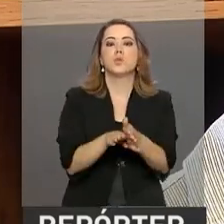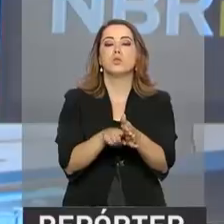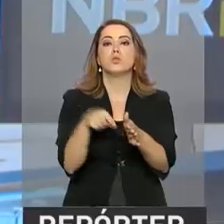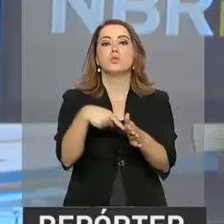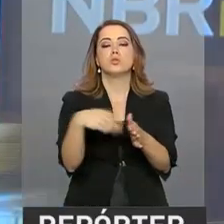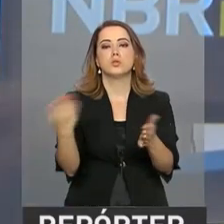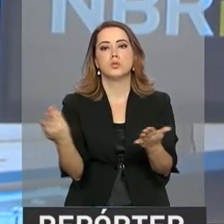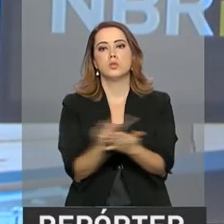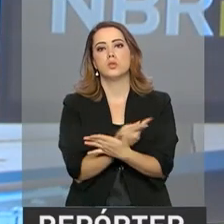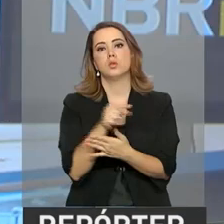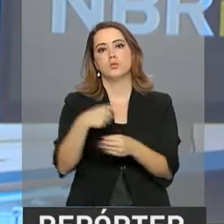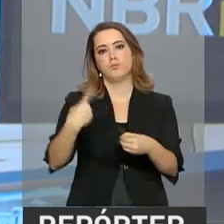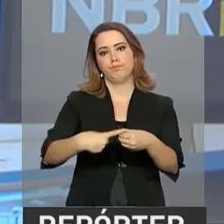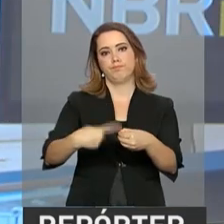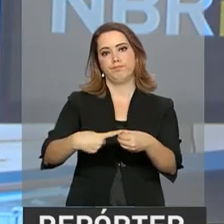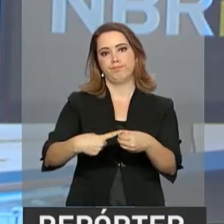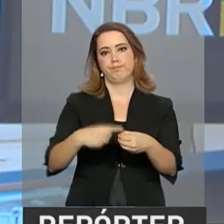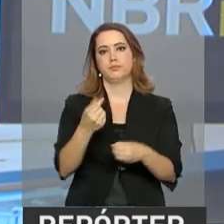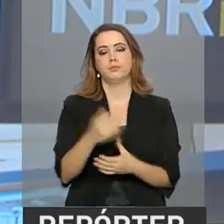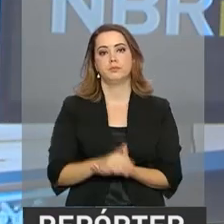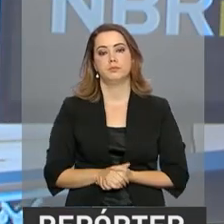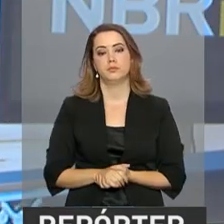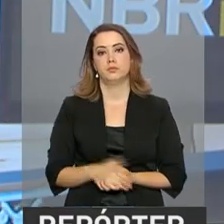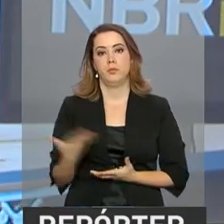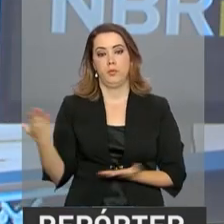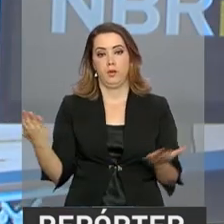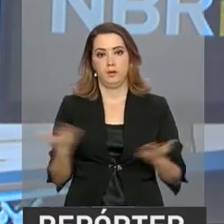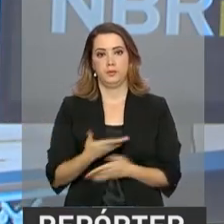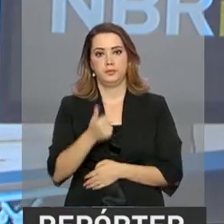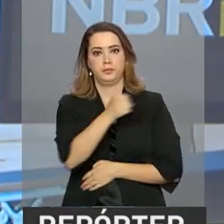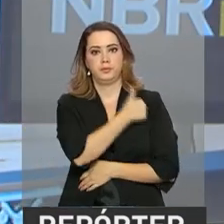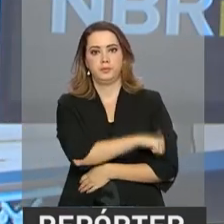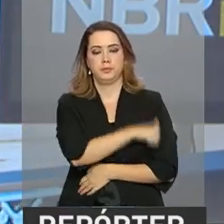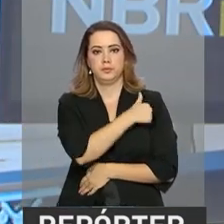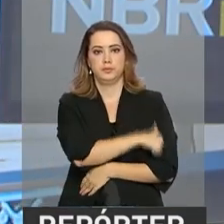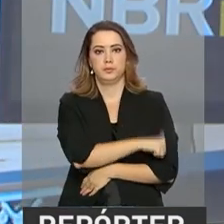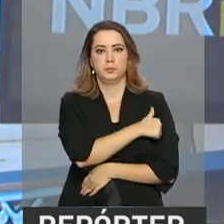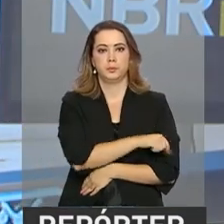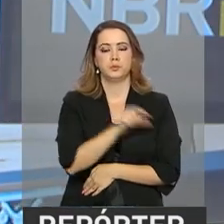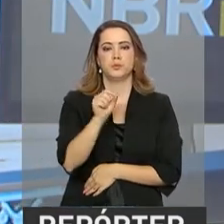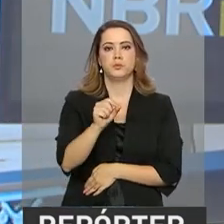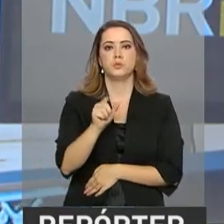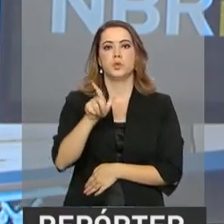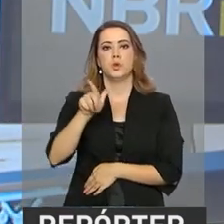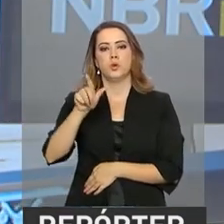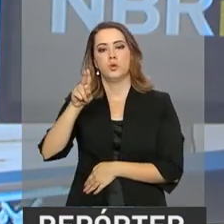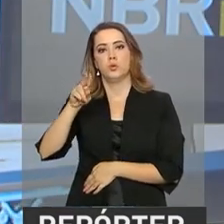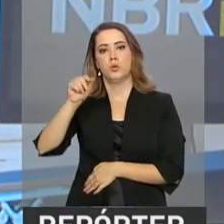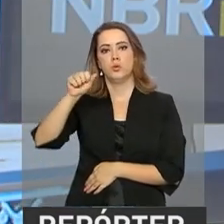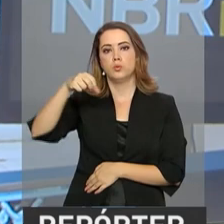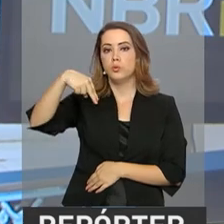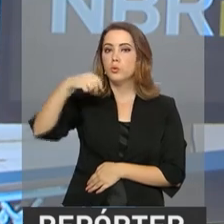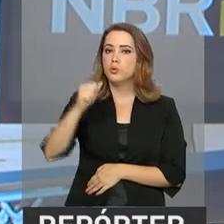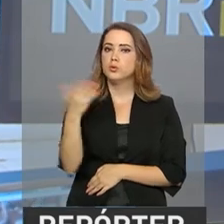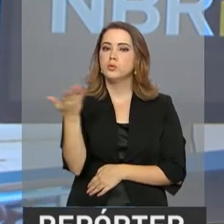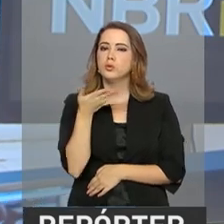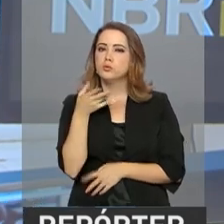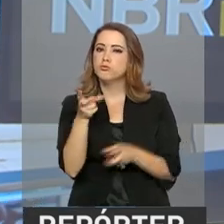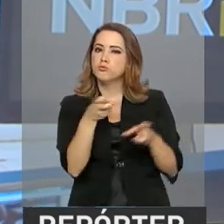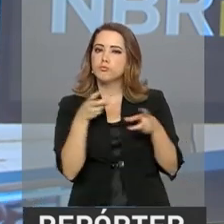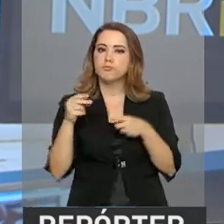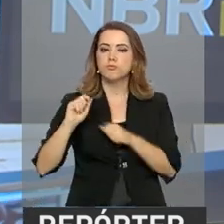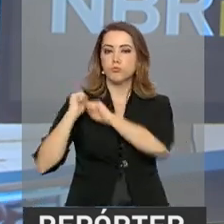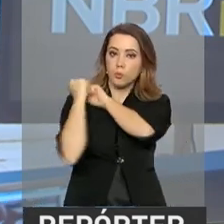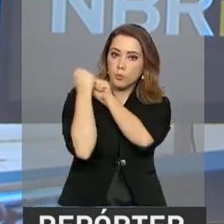Brasil. Vamos agora ao Rio de Janeiro com a repórter Luana Karen, que a expectativa é com a judoca Mariana Silva, que